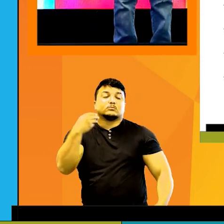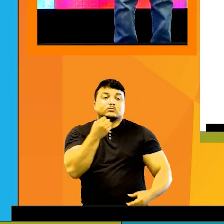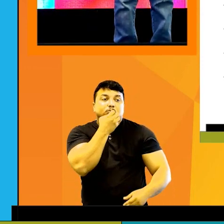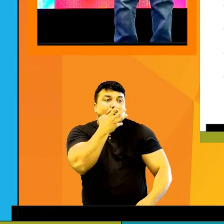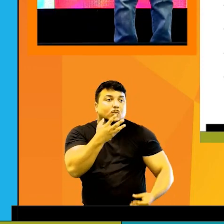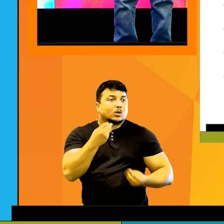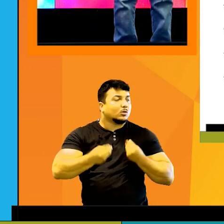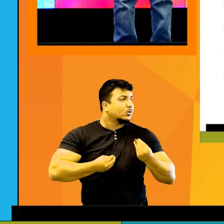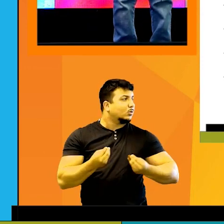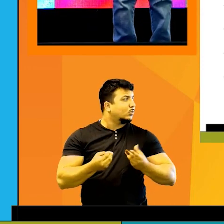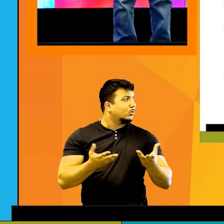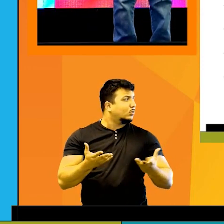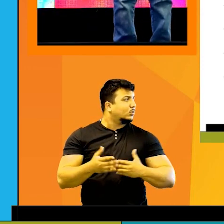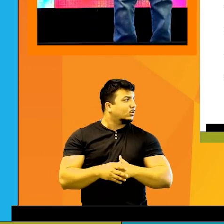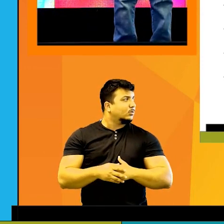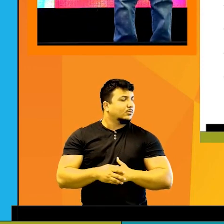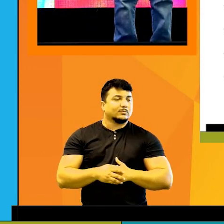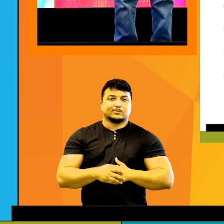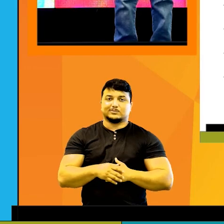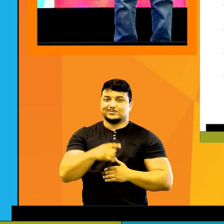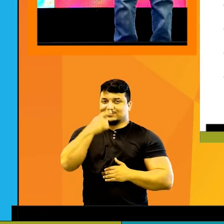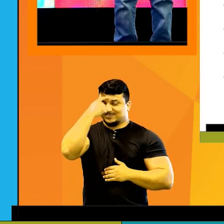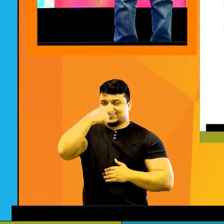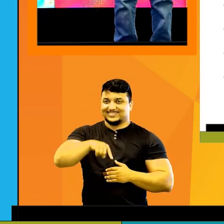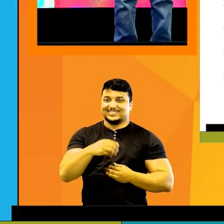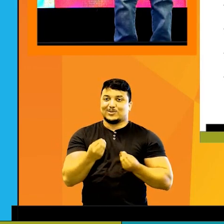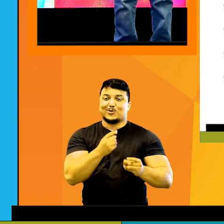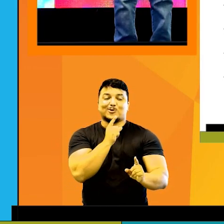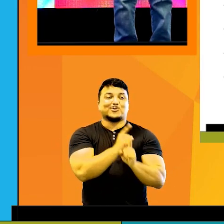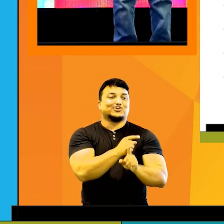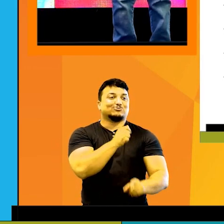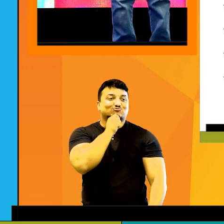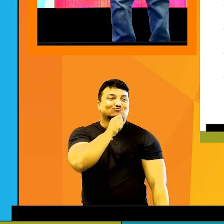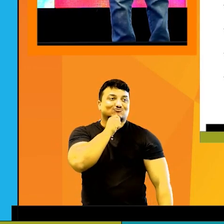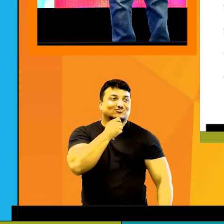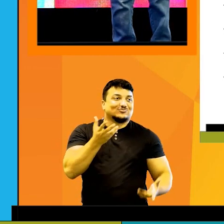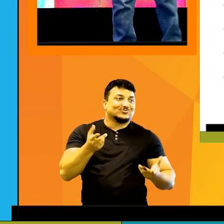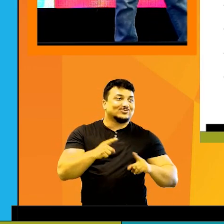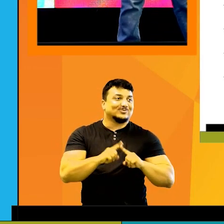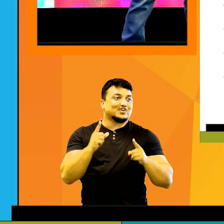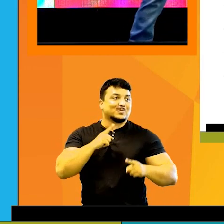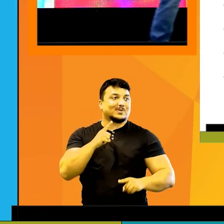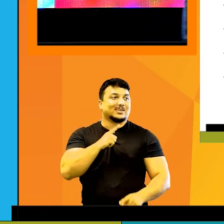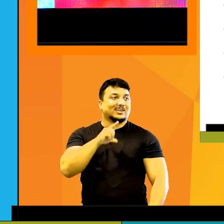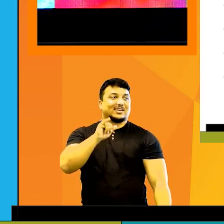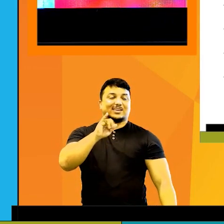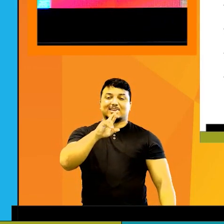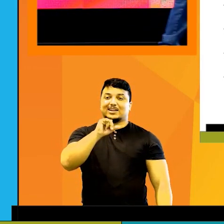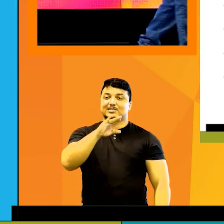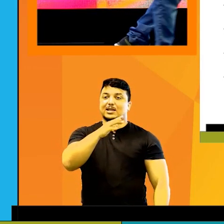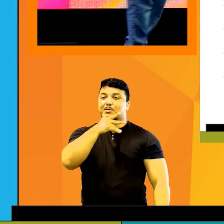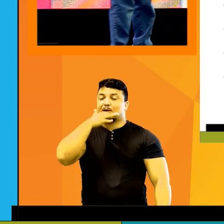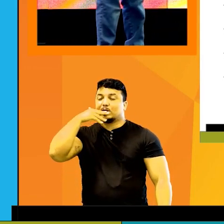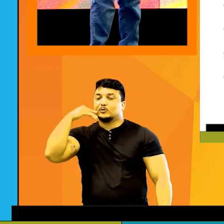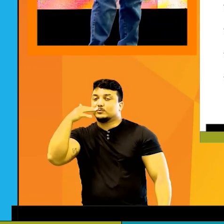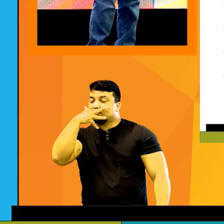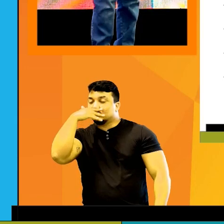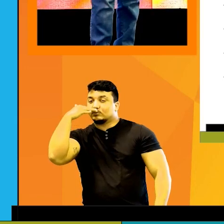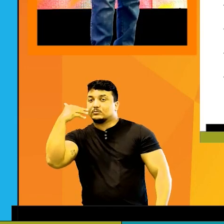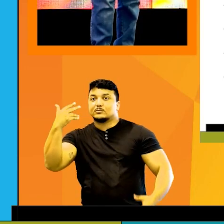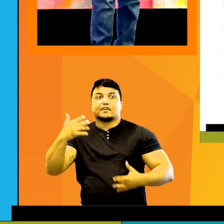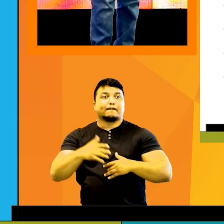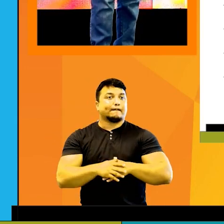foi que o Alencar arrancou essa baunilha? E eu sei lá. Viu? Eu sei que dentro da Iracema saiu um hálito de